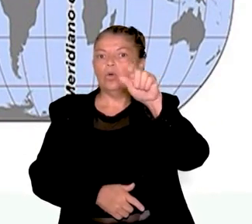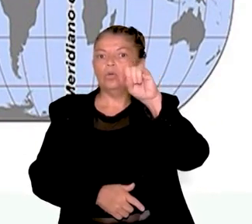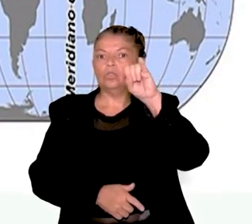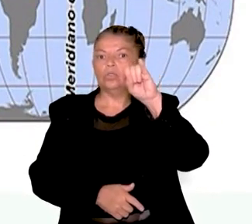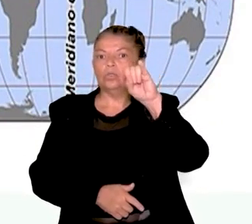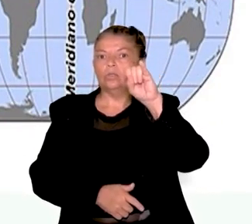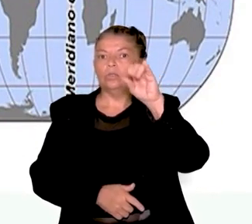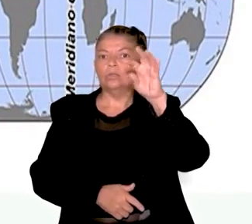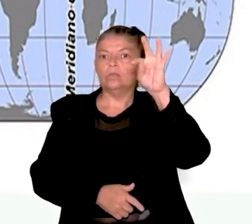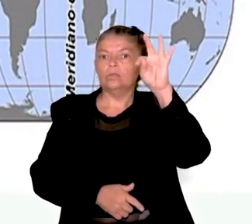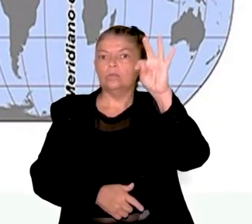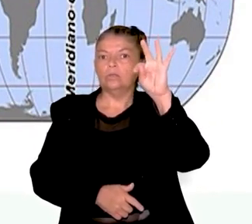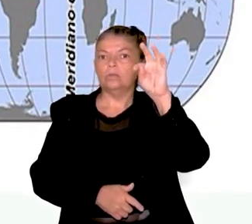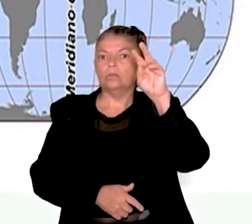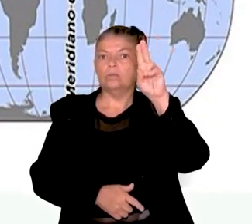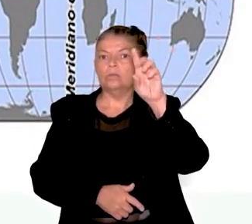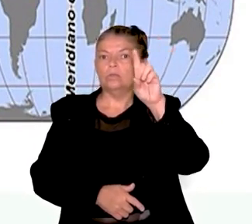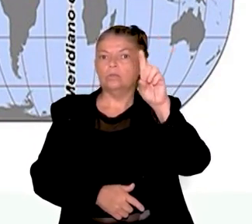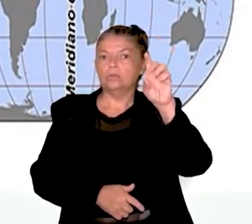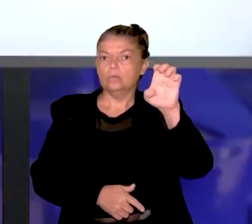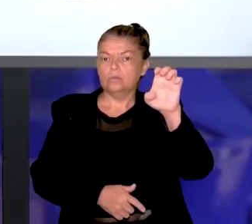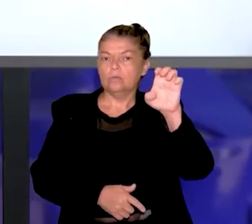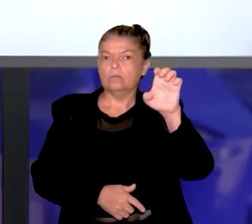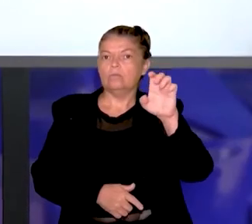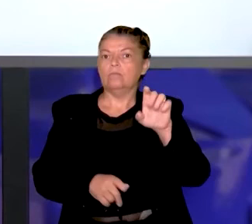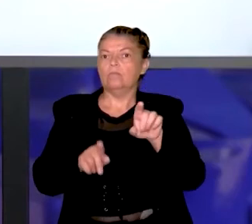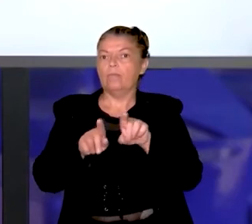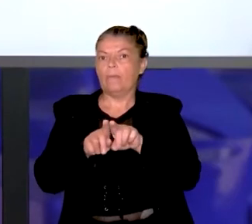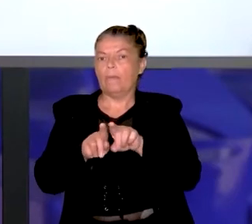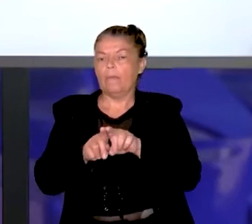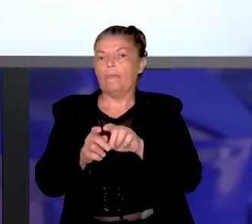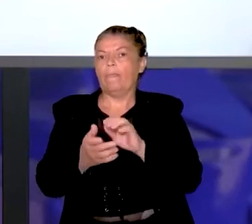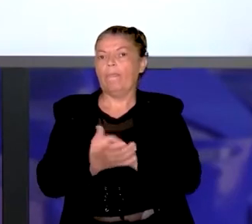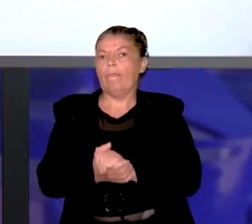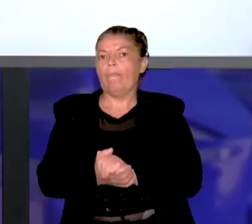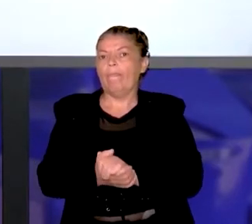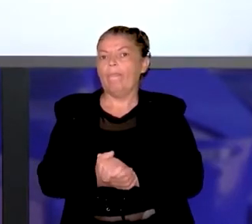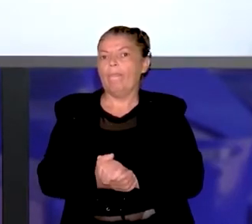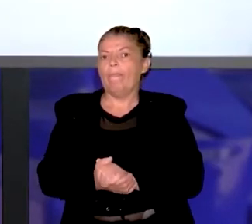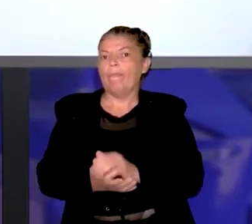longitude leste e 180 graus de longitude oeste.